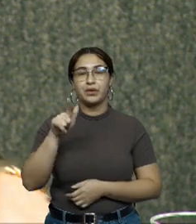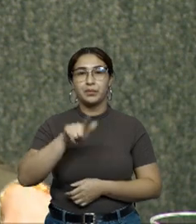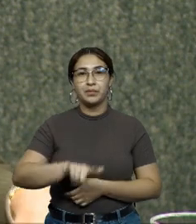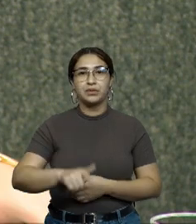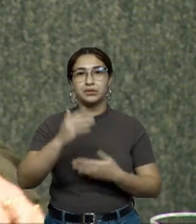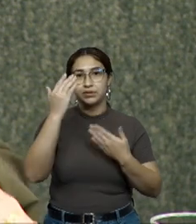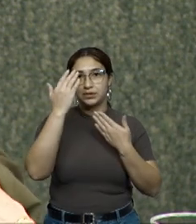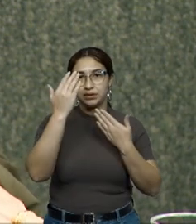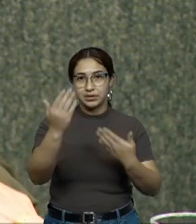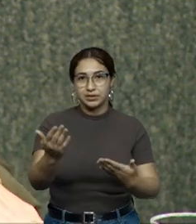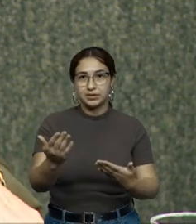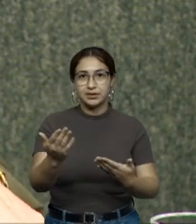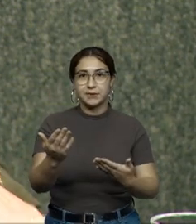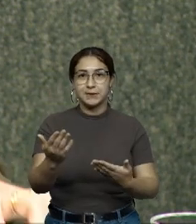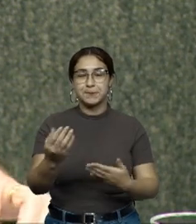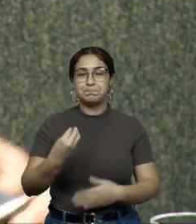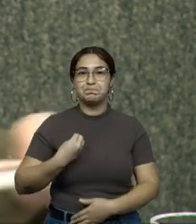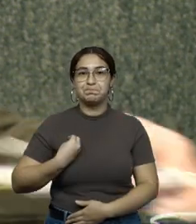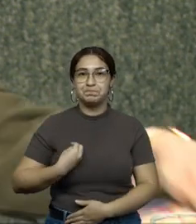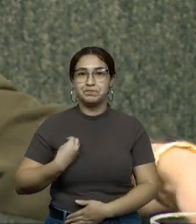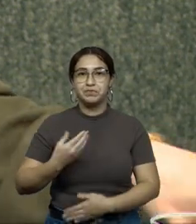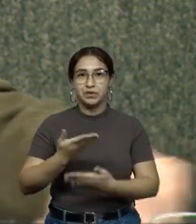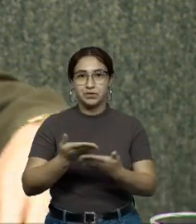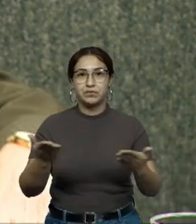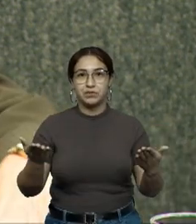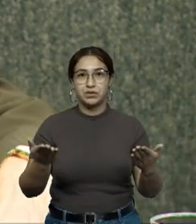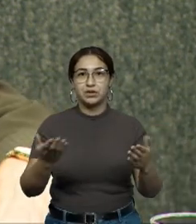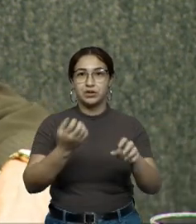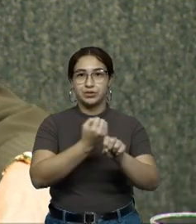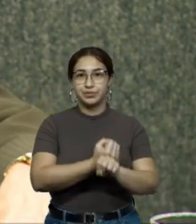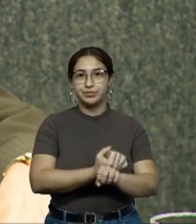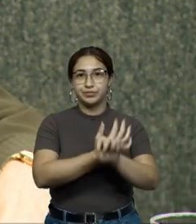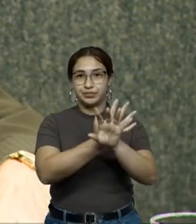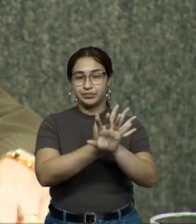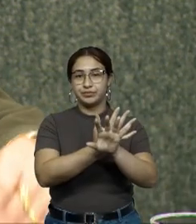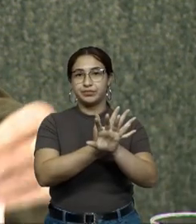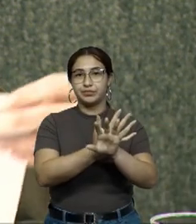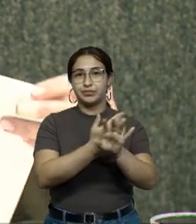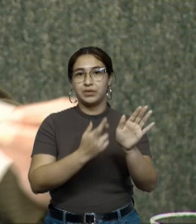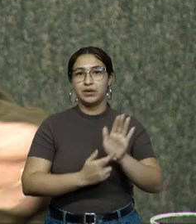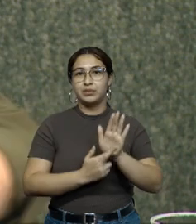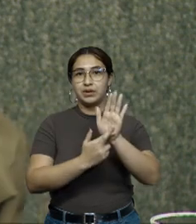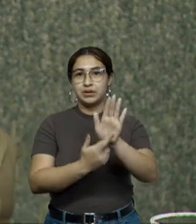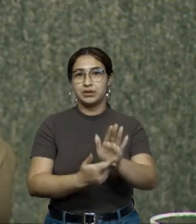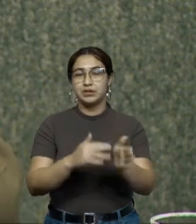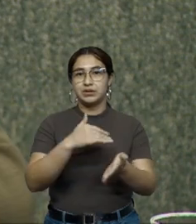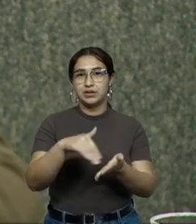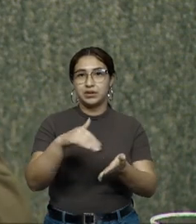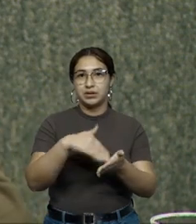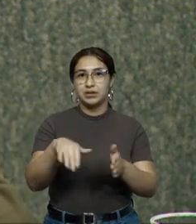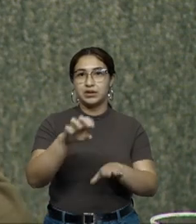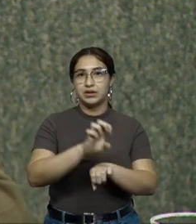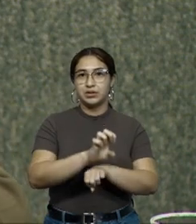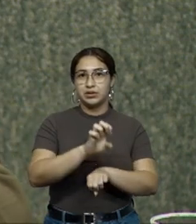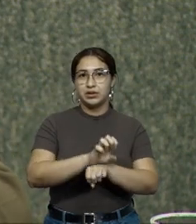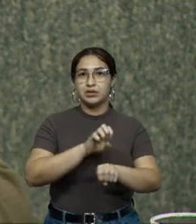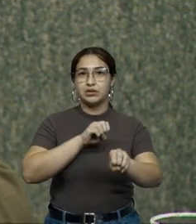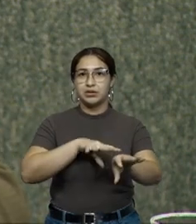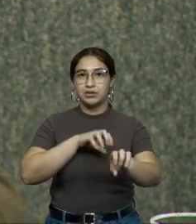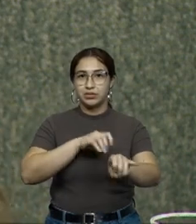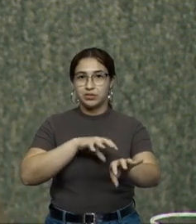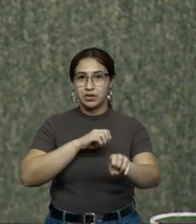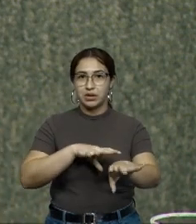agradecer pela presença virtual da representação da Secretaria de Estado da Educação